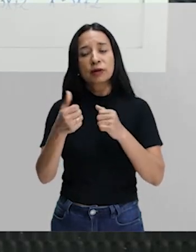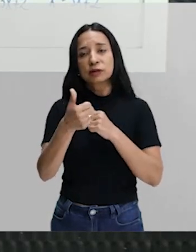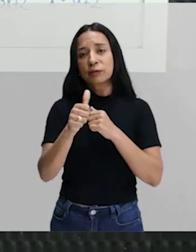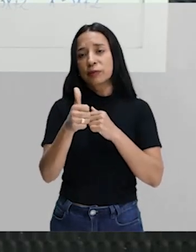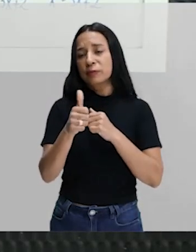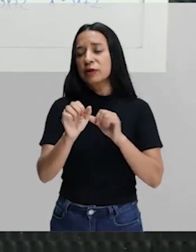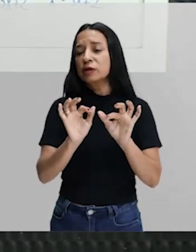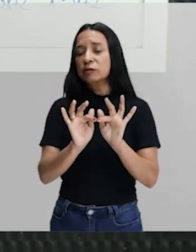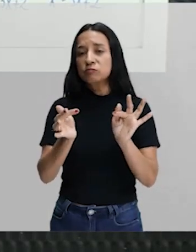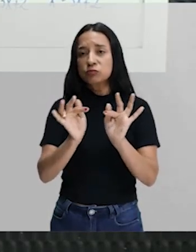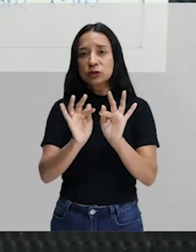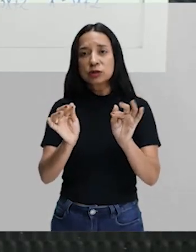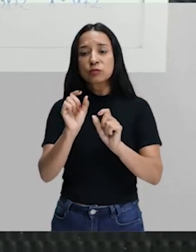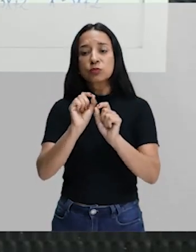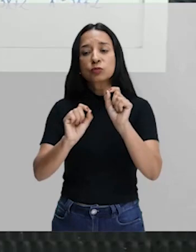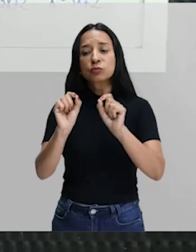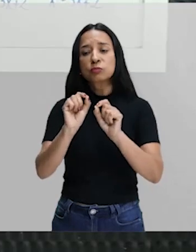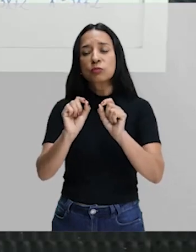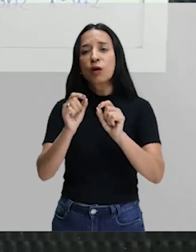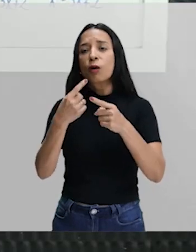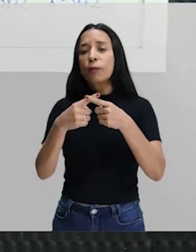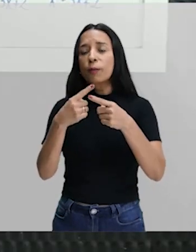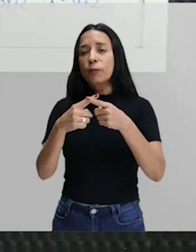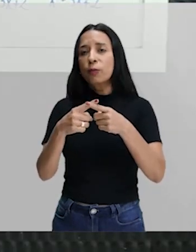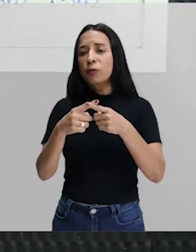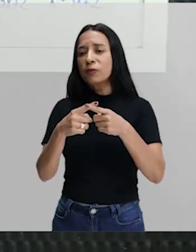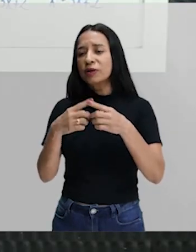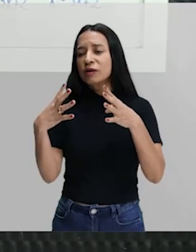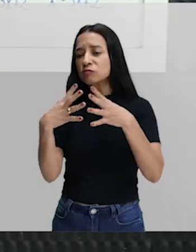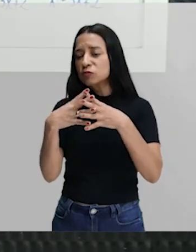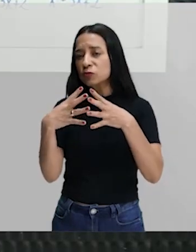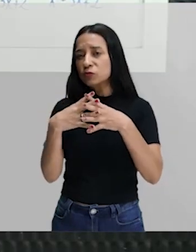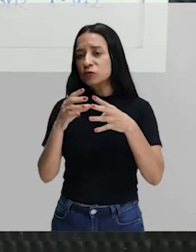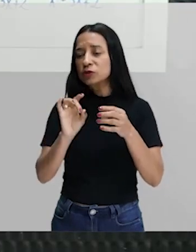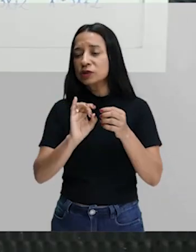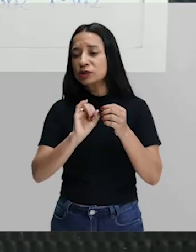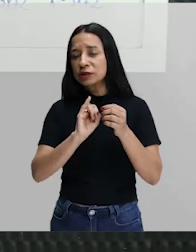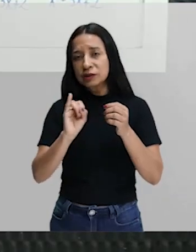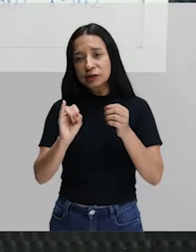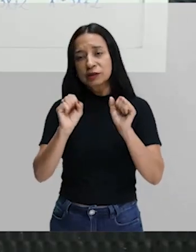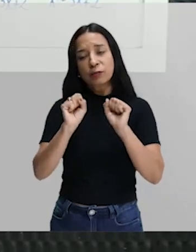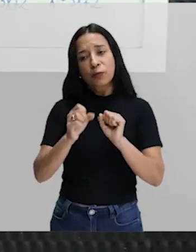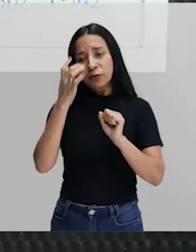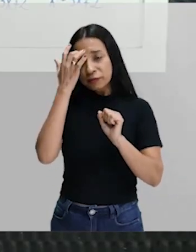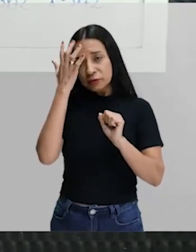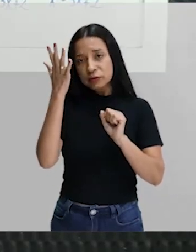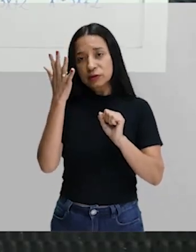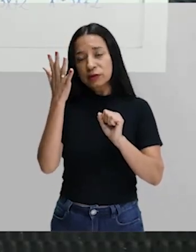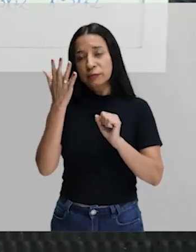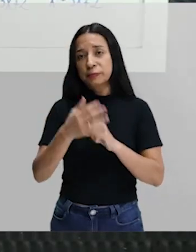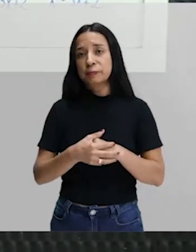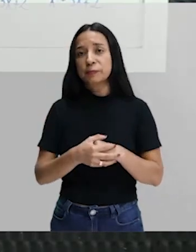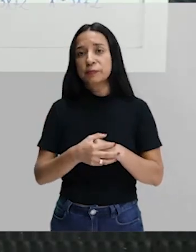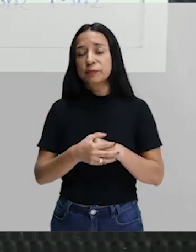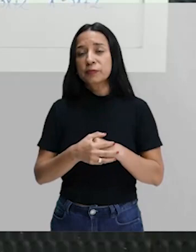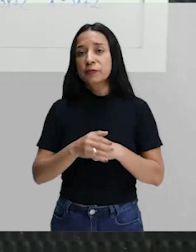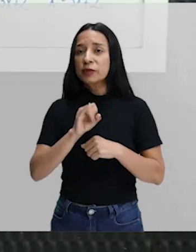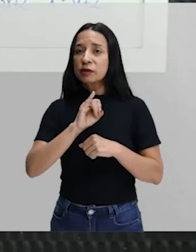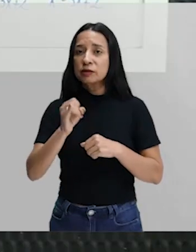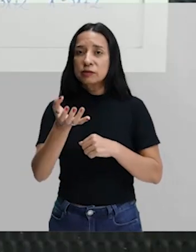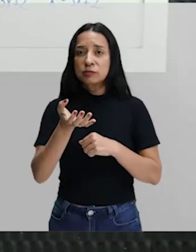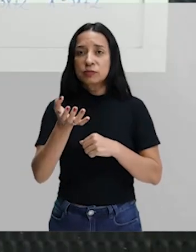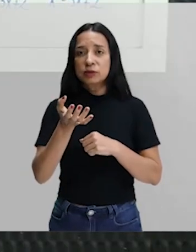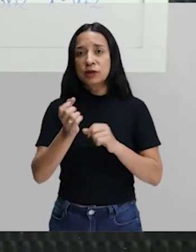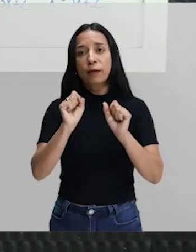simples, né? Por que a gente vai complicar se a gente pode facilitar a nossa vida? Tá? Então, mas se você